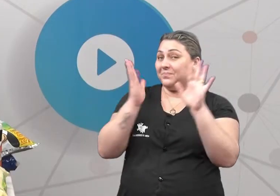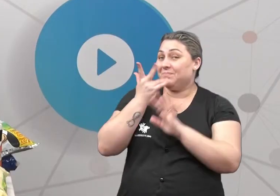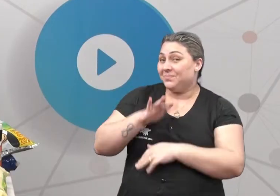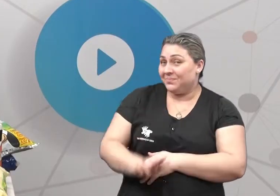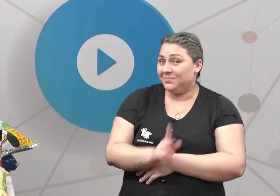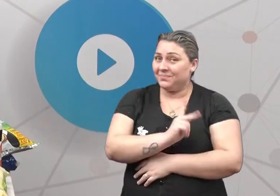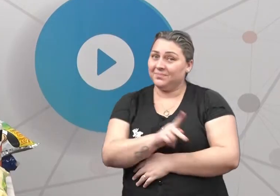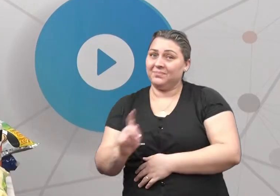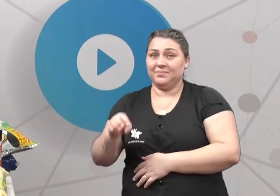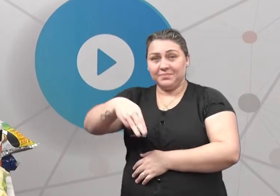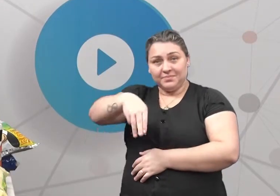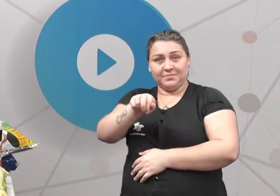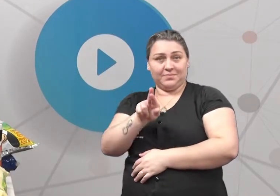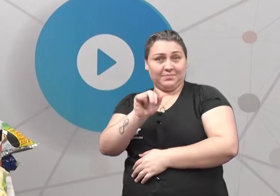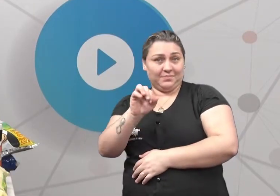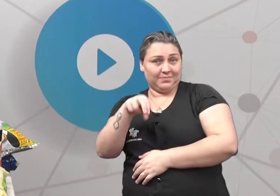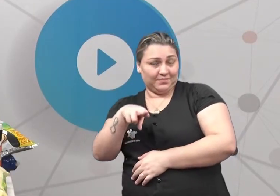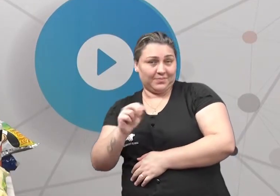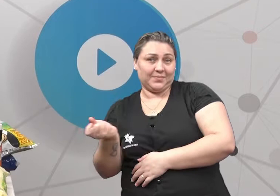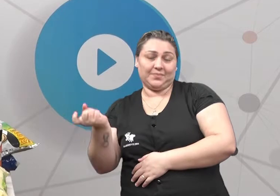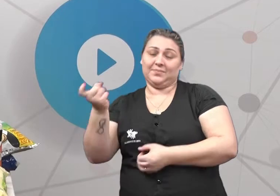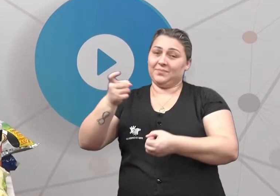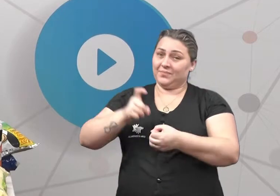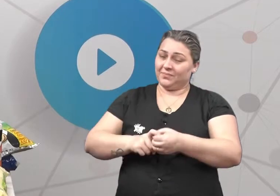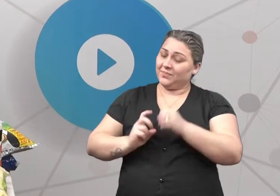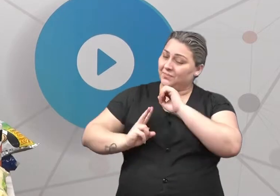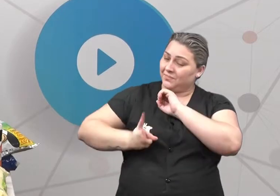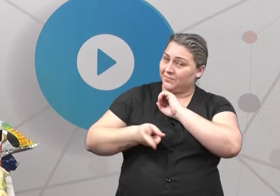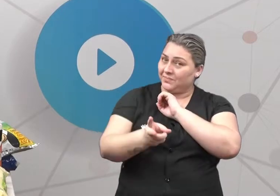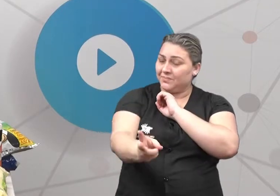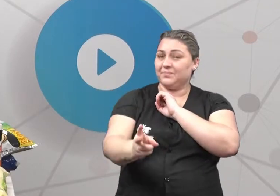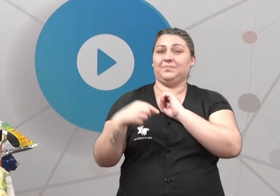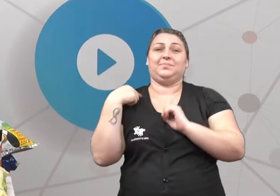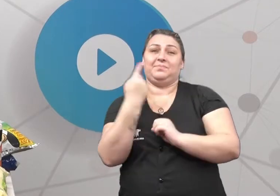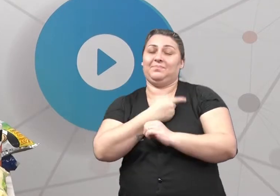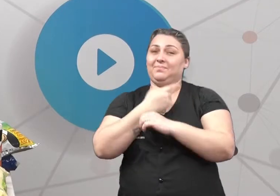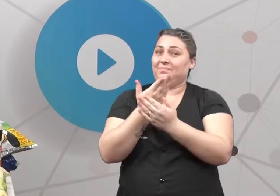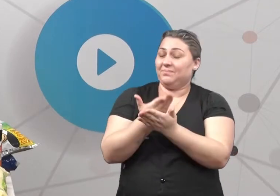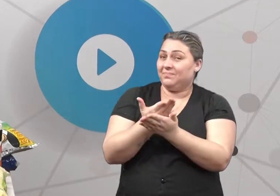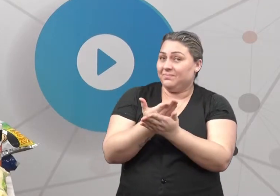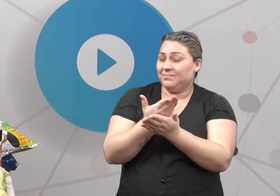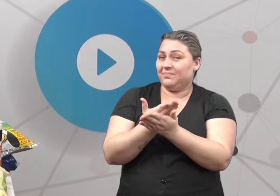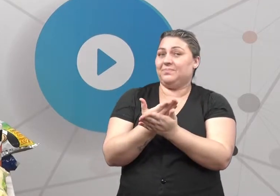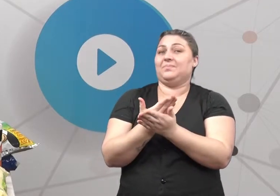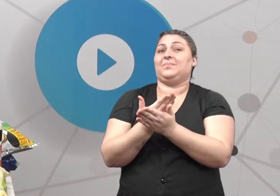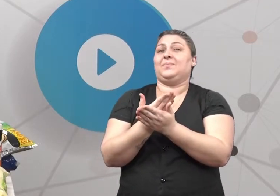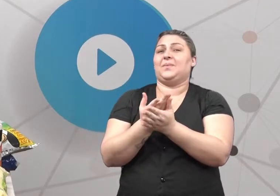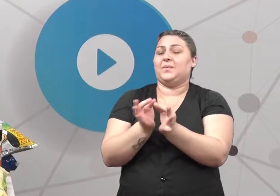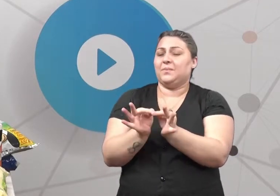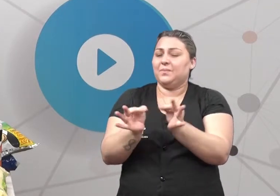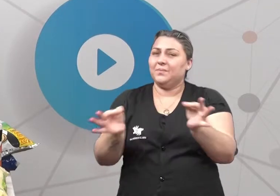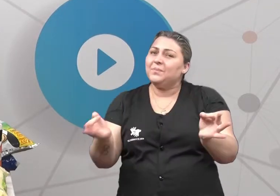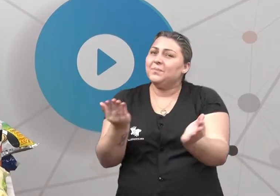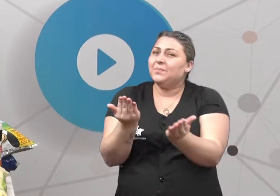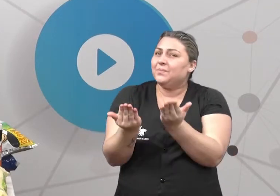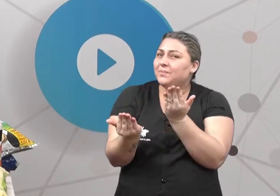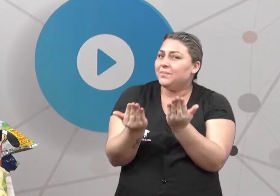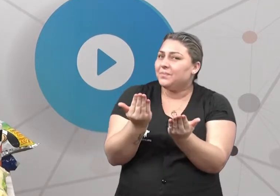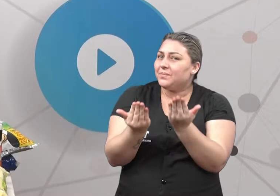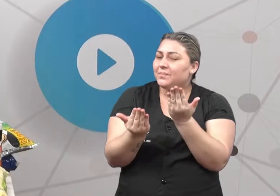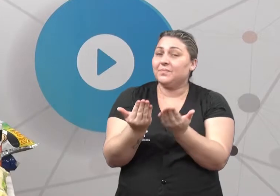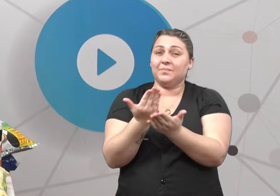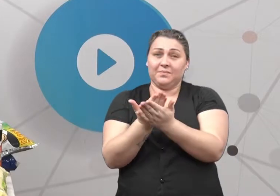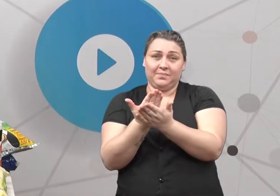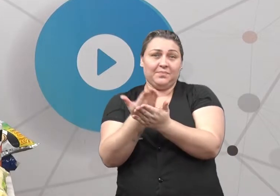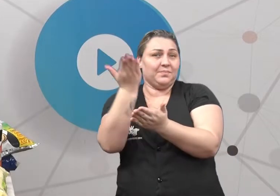crianças, eu sou a professora Marina e estamos de volta para darmos continuidade à nossa aula sobre medidas de massa.